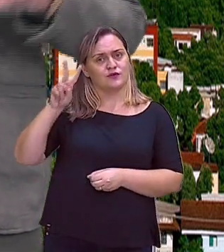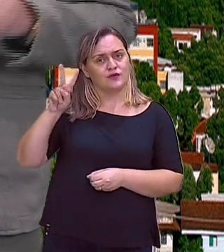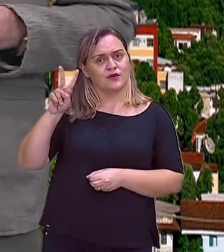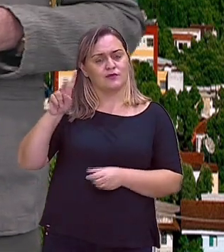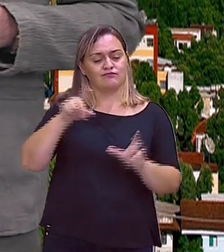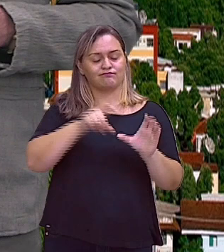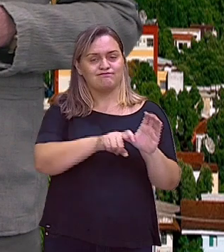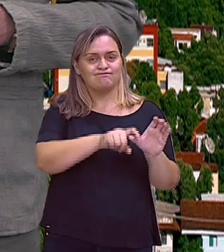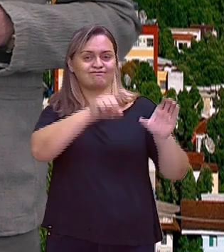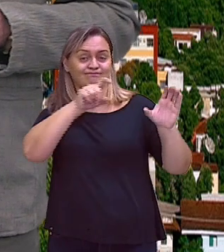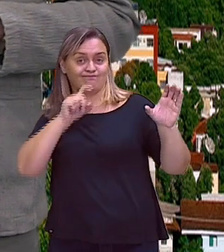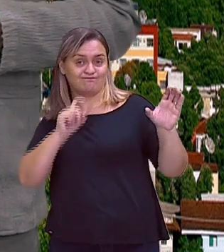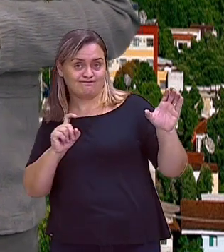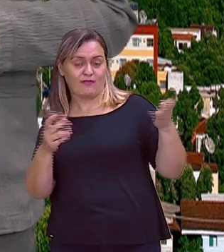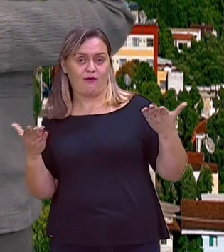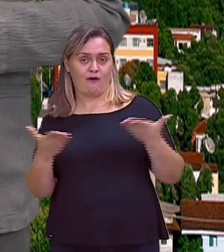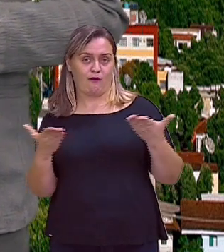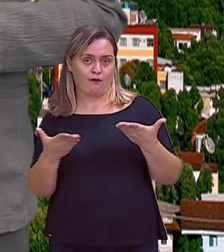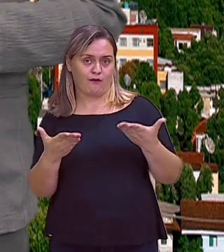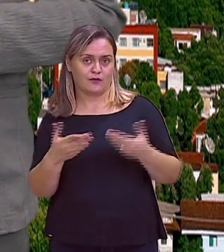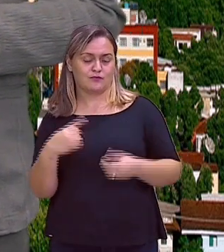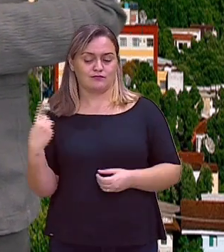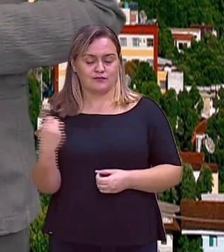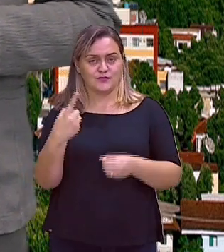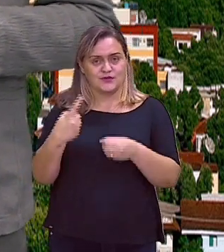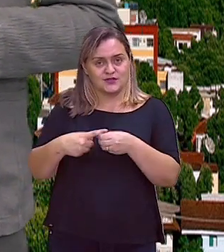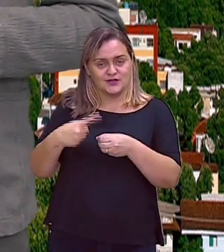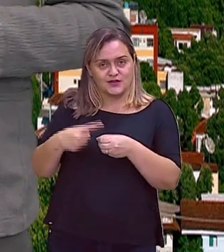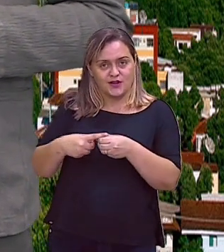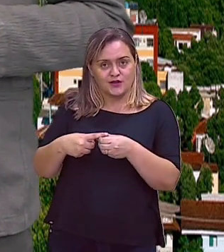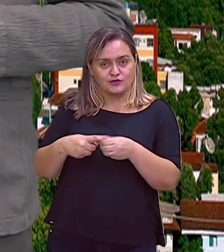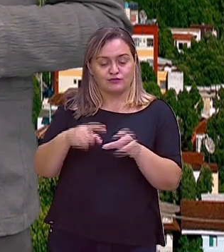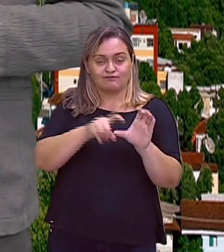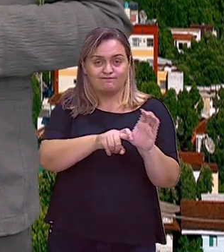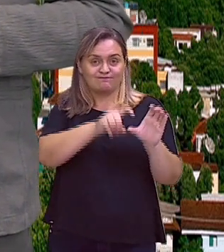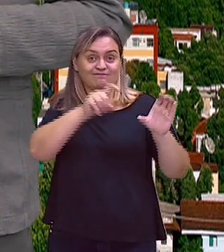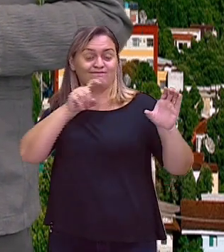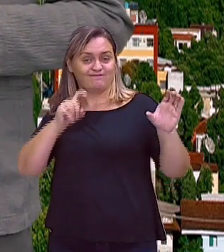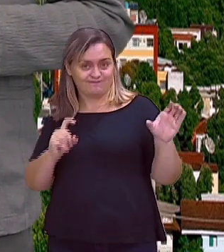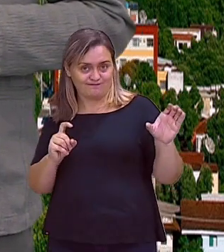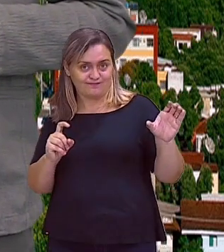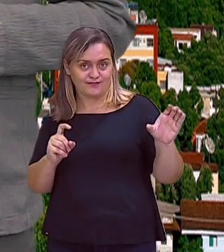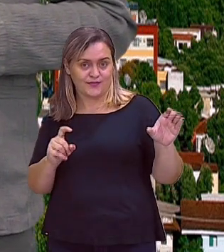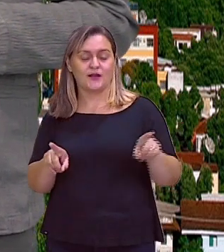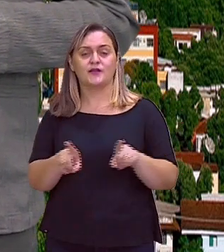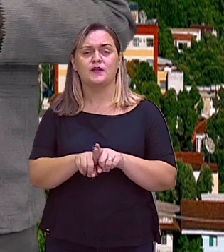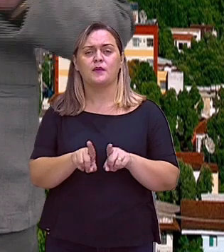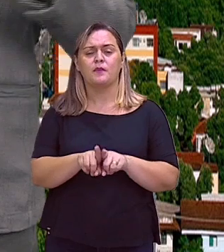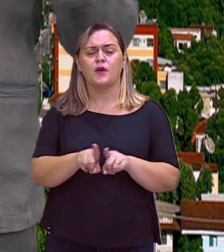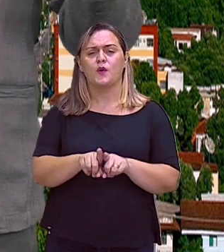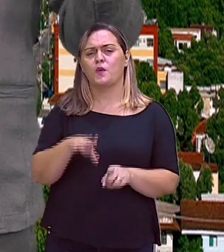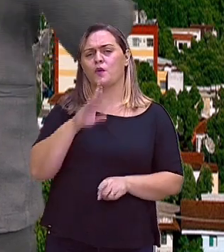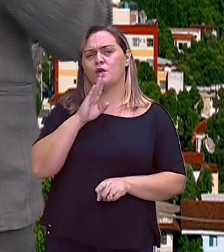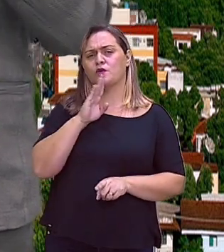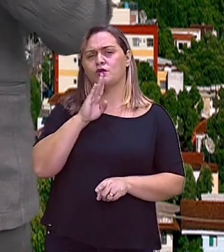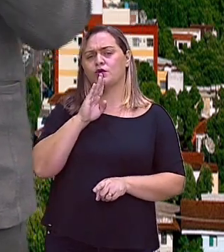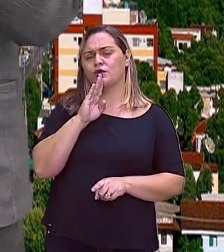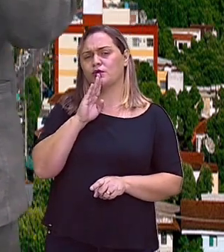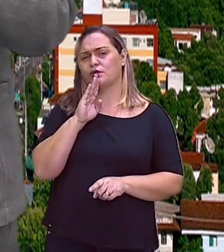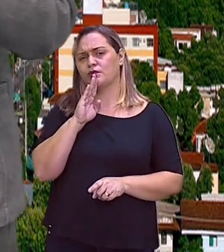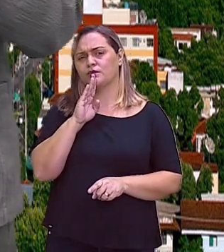de Peçanha hoje nós somos uma cidade independente também somos conhecidos como